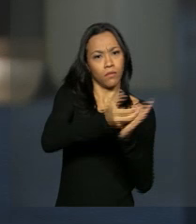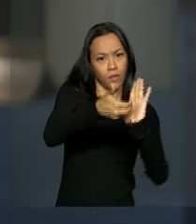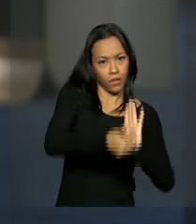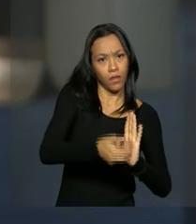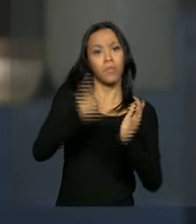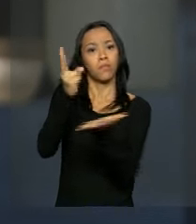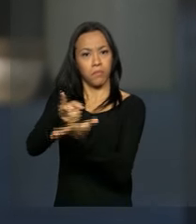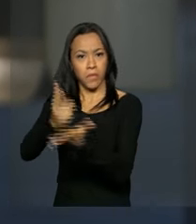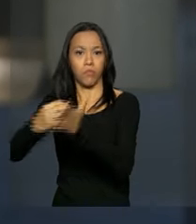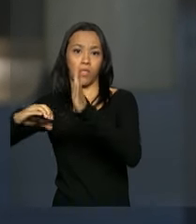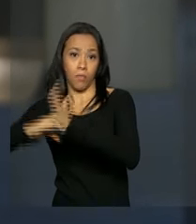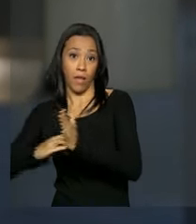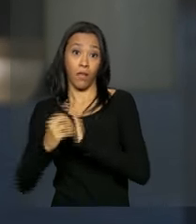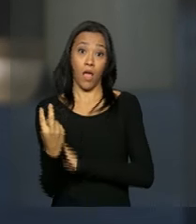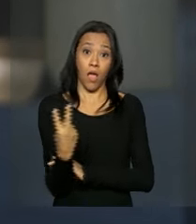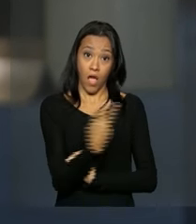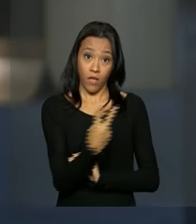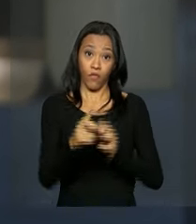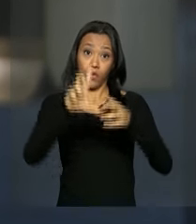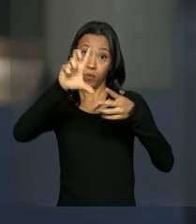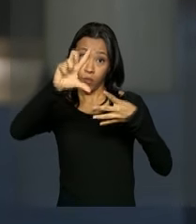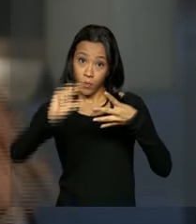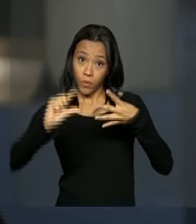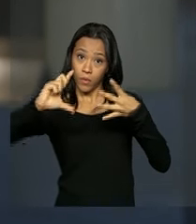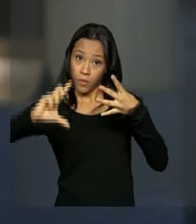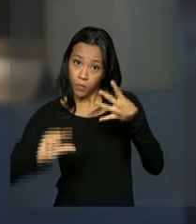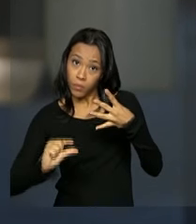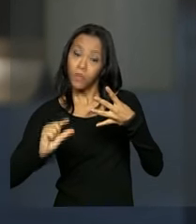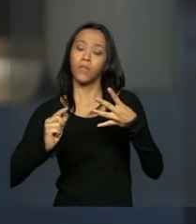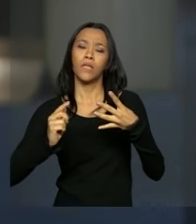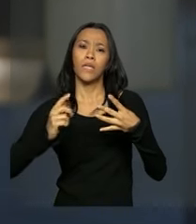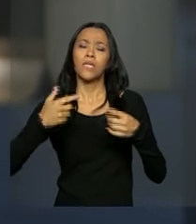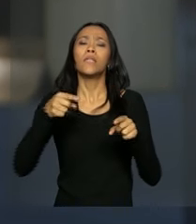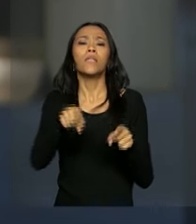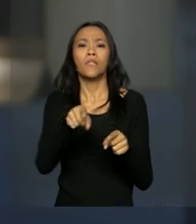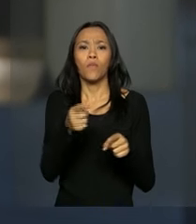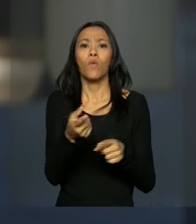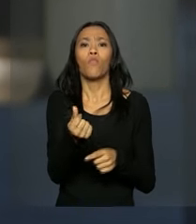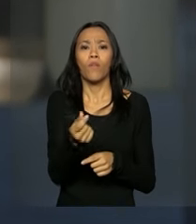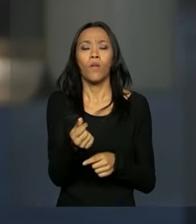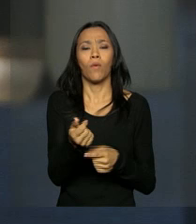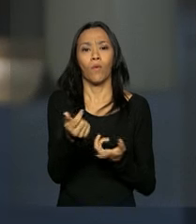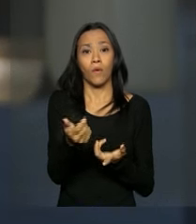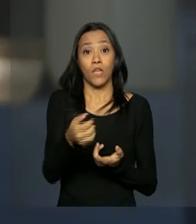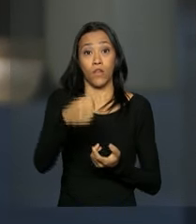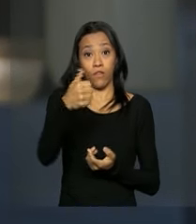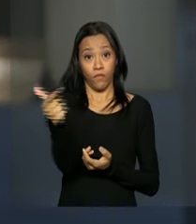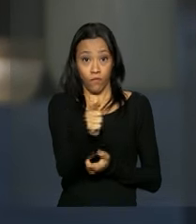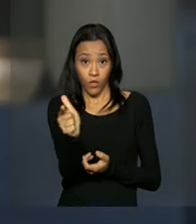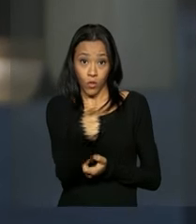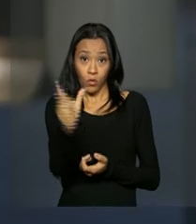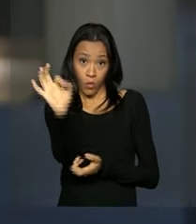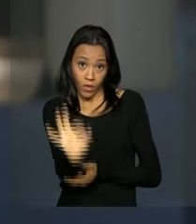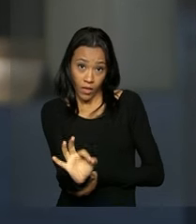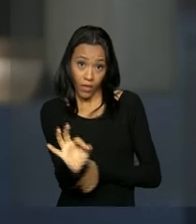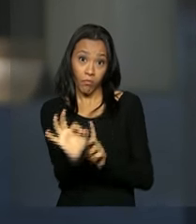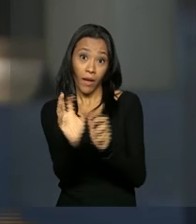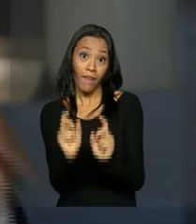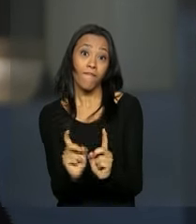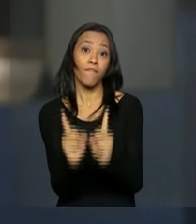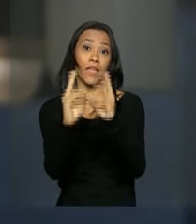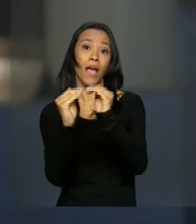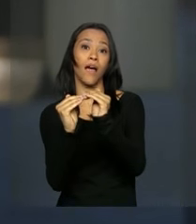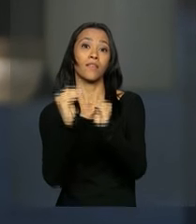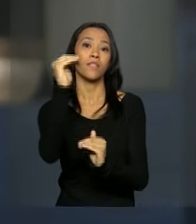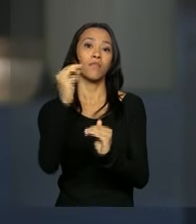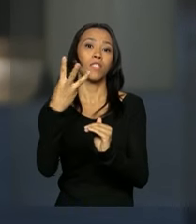senado as alíquotas foram reduzidas e a maior delas passou a ser de 22,5 por para vendas acima de